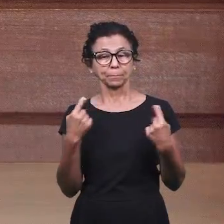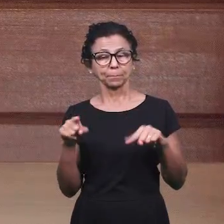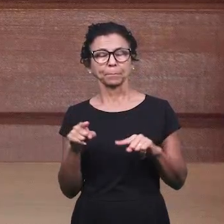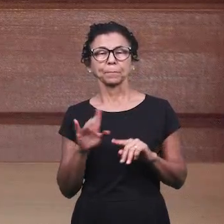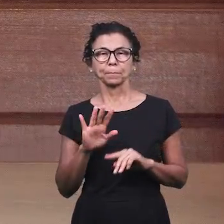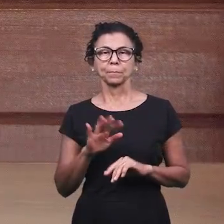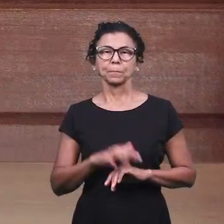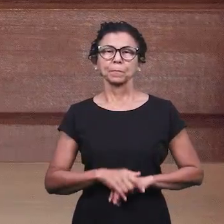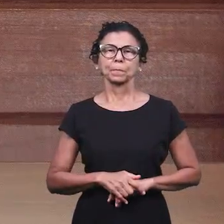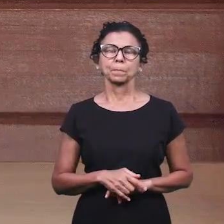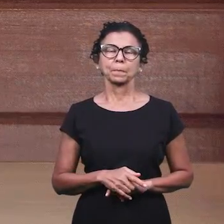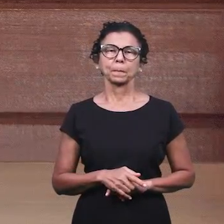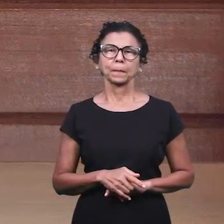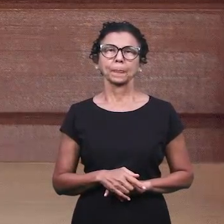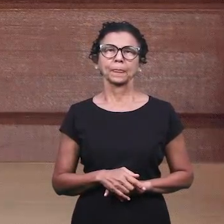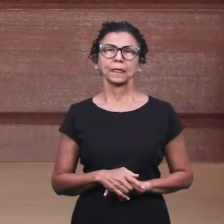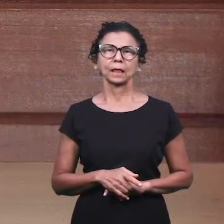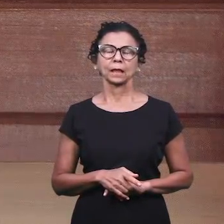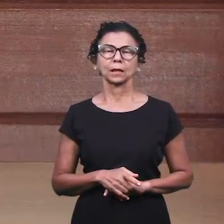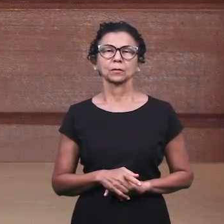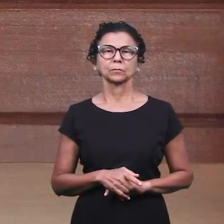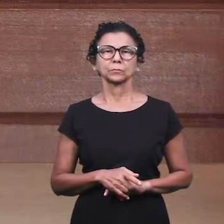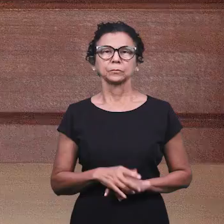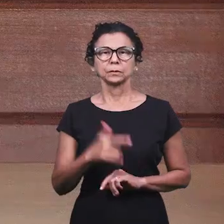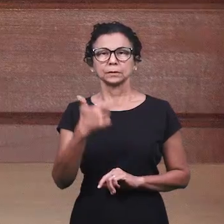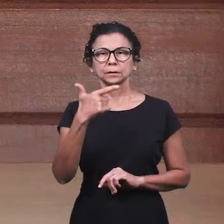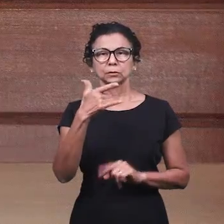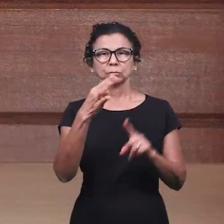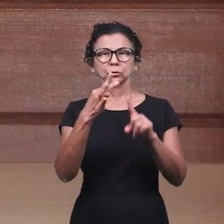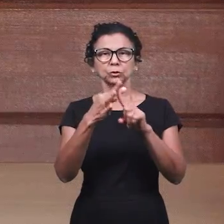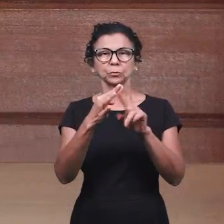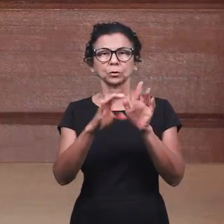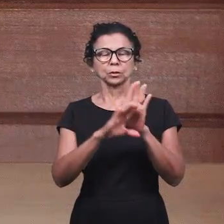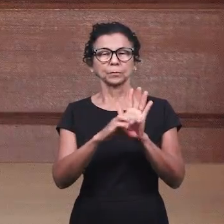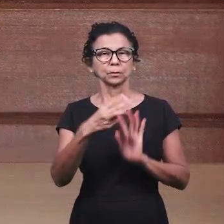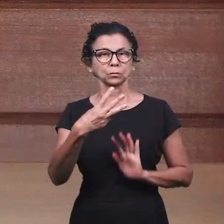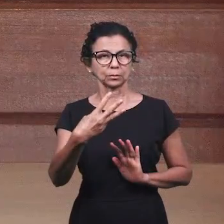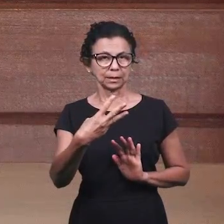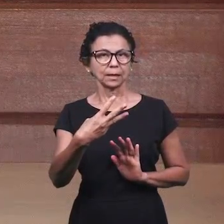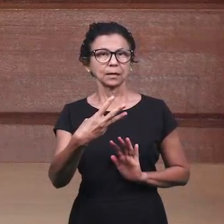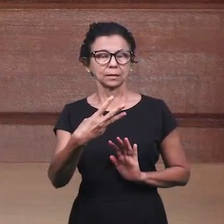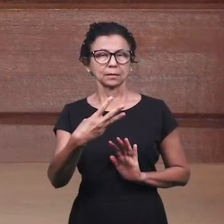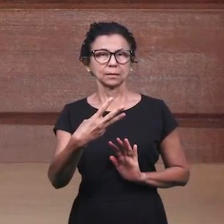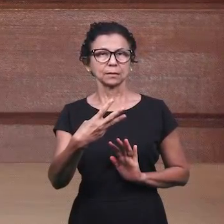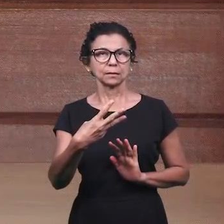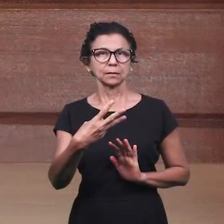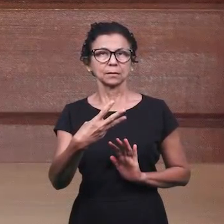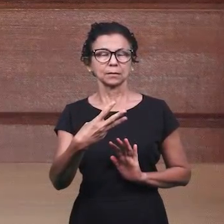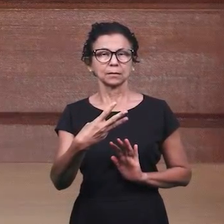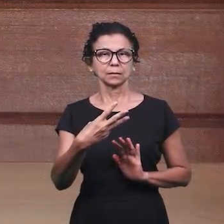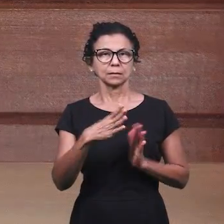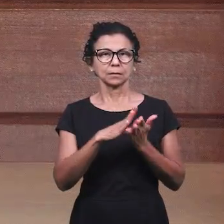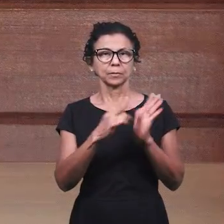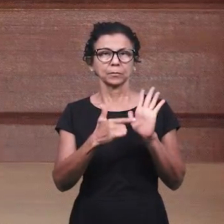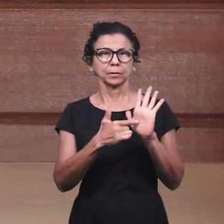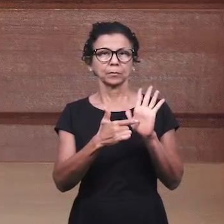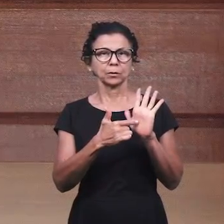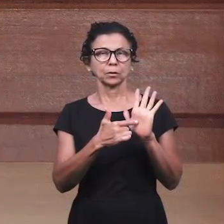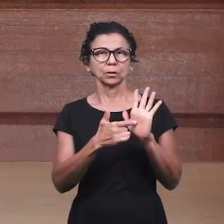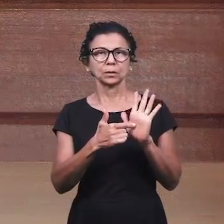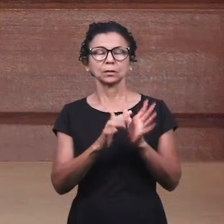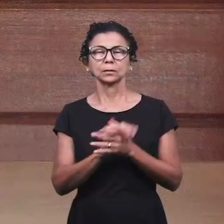nossas almas, ao mesmo tempo em que o Espírito também, de forma intensa, tem nos dado todos os recursos necessários para vencermos em